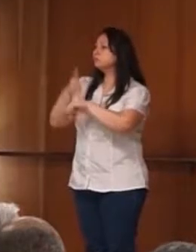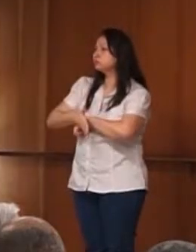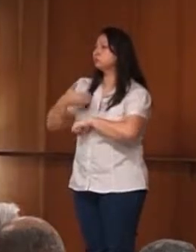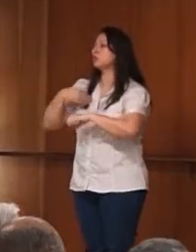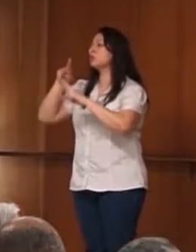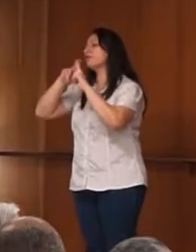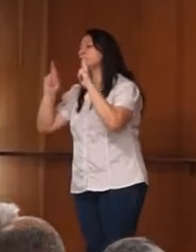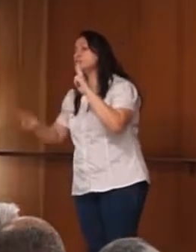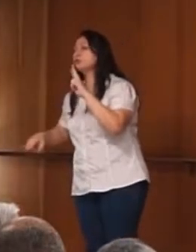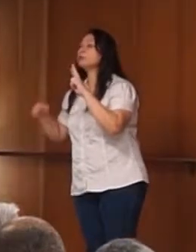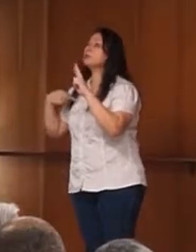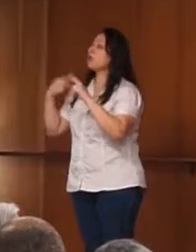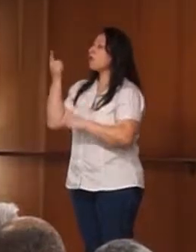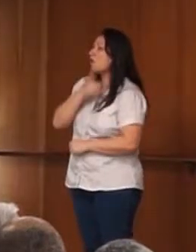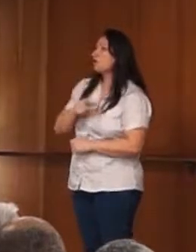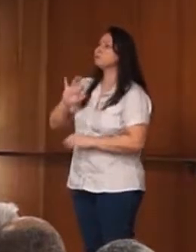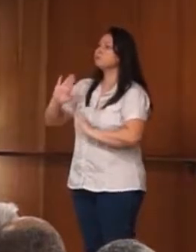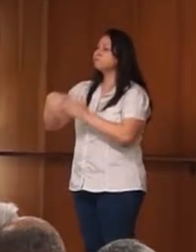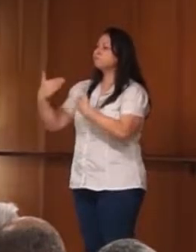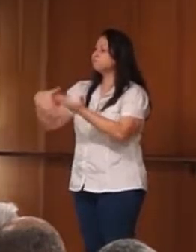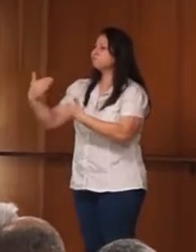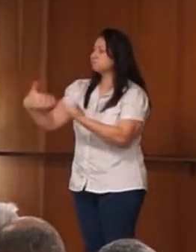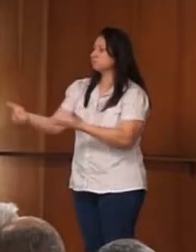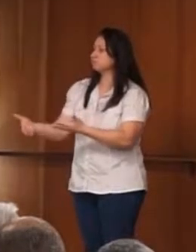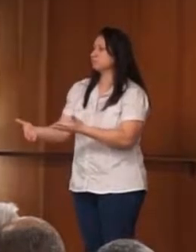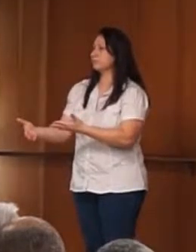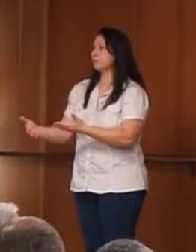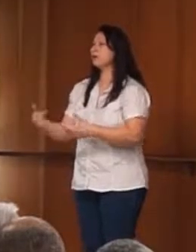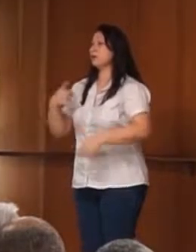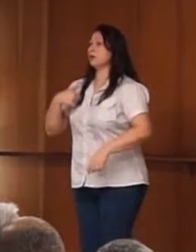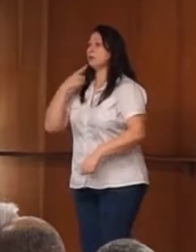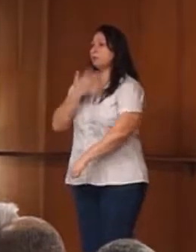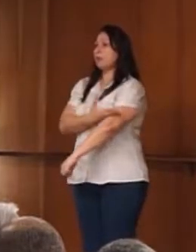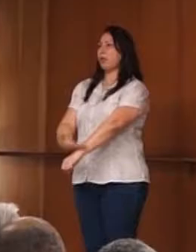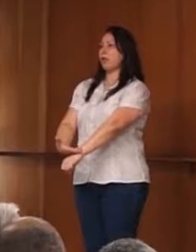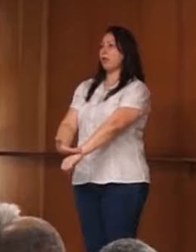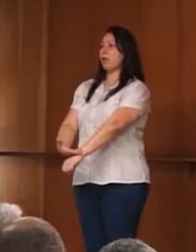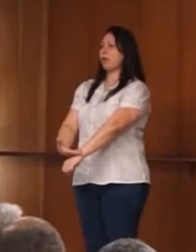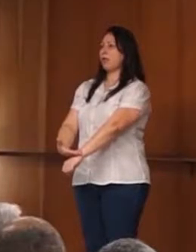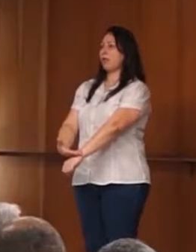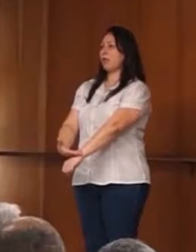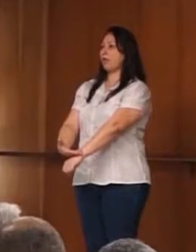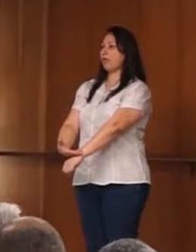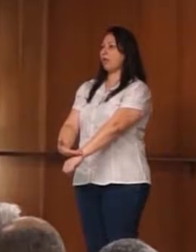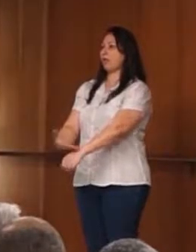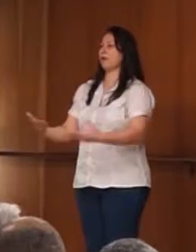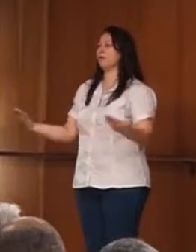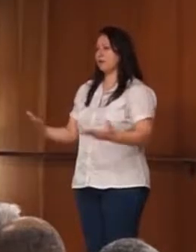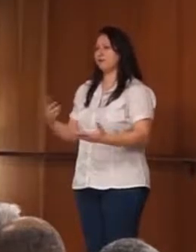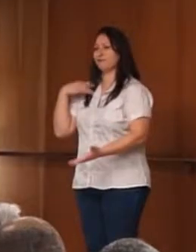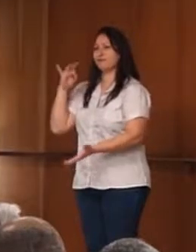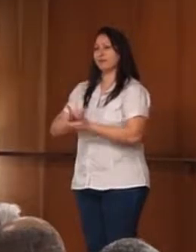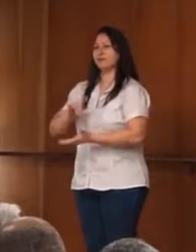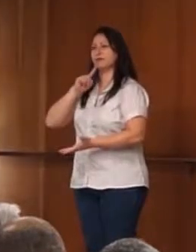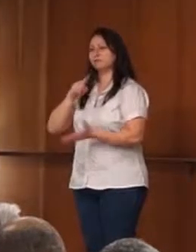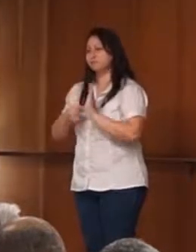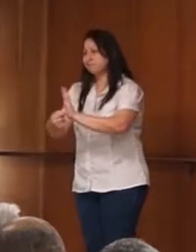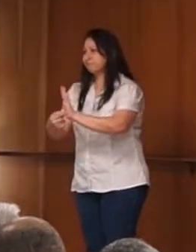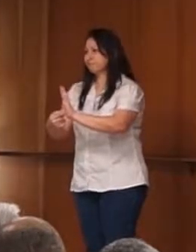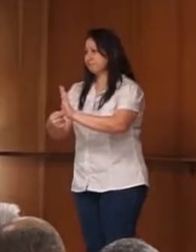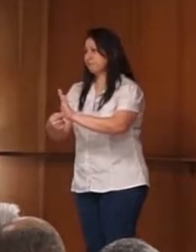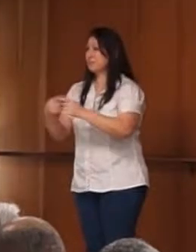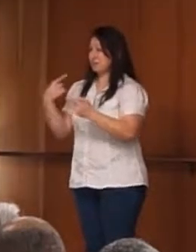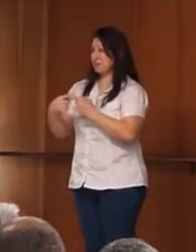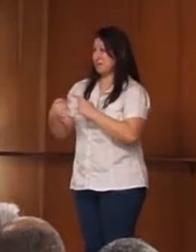mais voltou a ser a mesma, mas eu me tornei branco. A grande verdade é essa, eu me tornei inteiramente branco. Porque